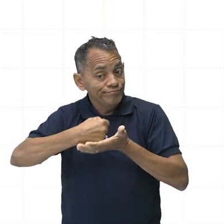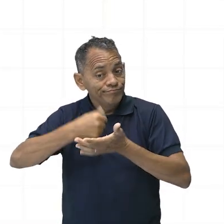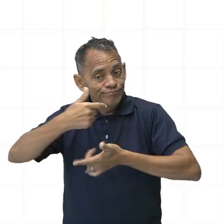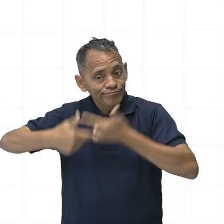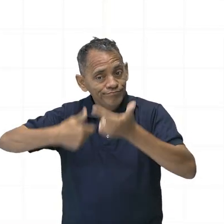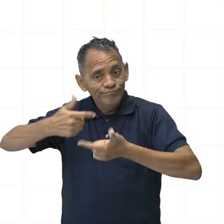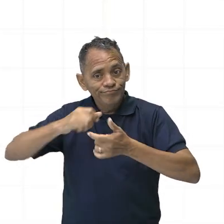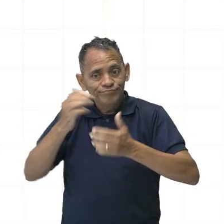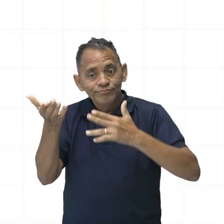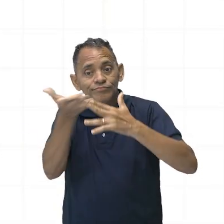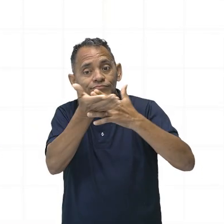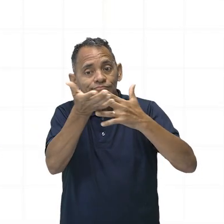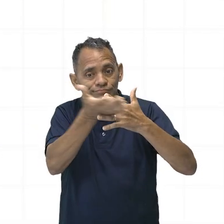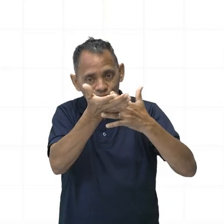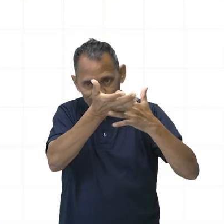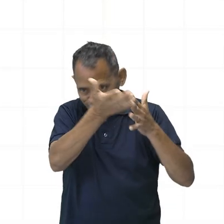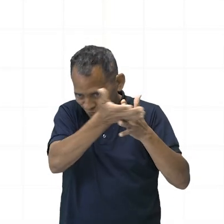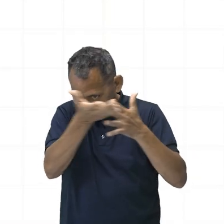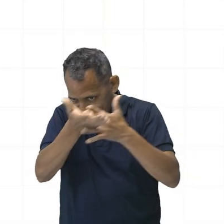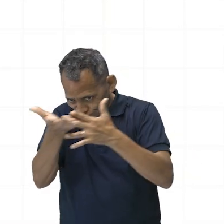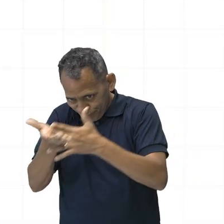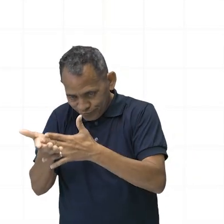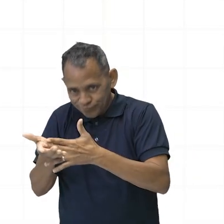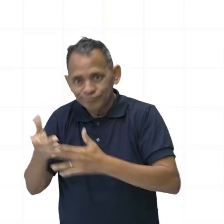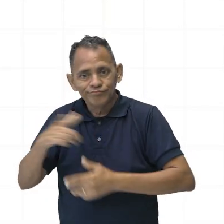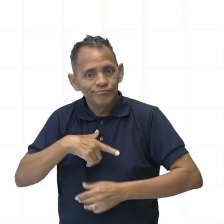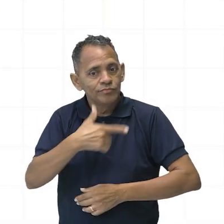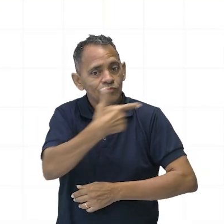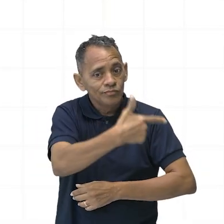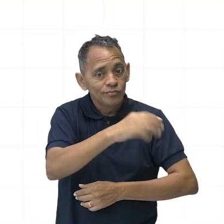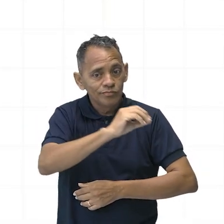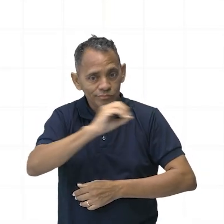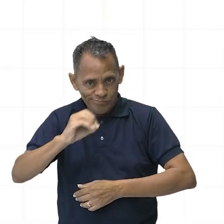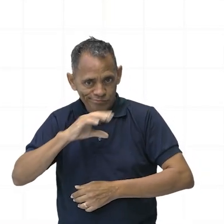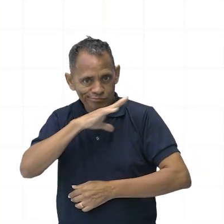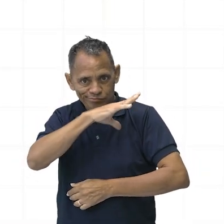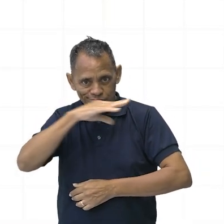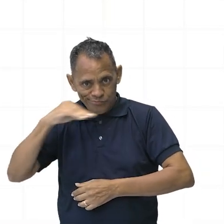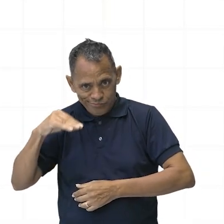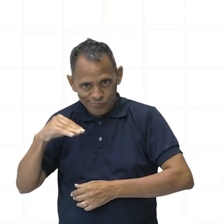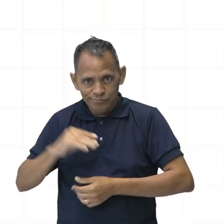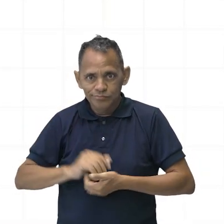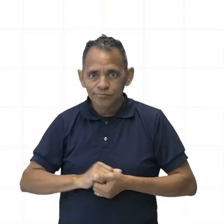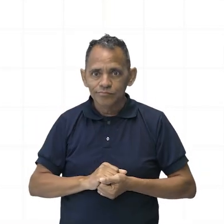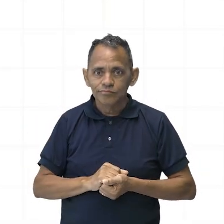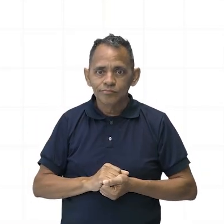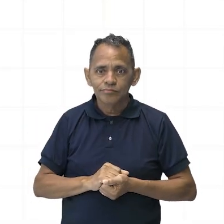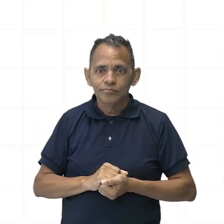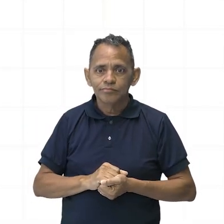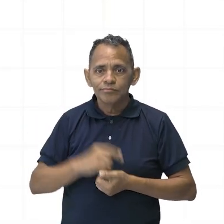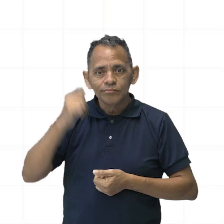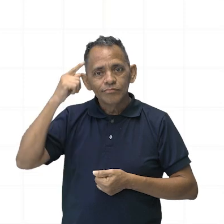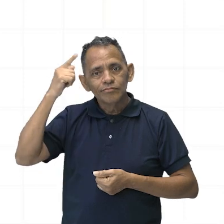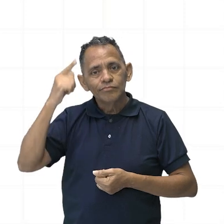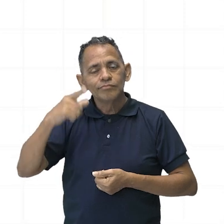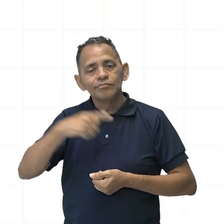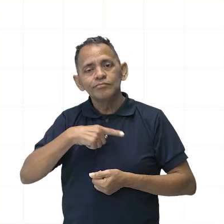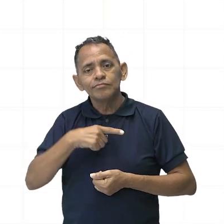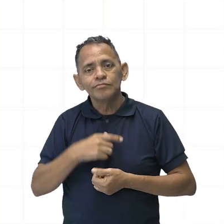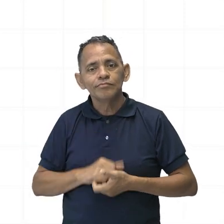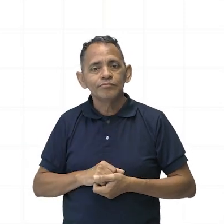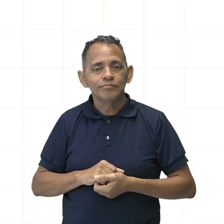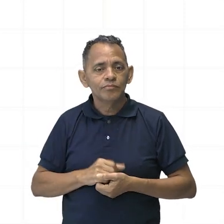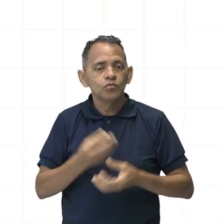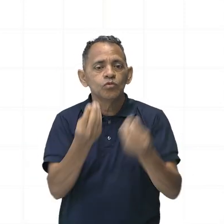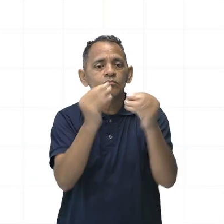Por exemplo, eu tenho 200 crianças, certo? Imagina eu ter que listar o peso dessas 200